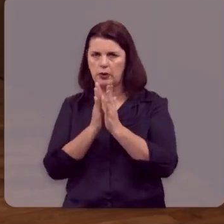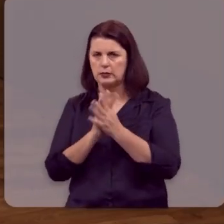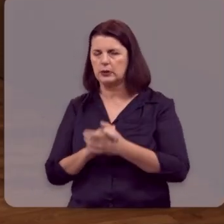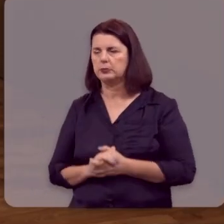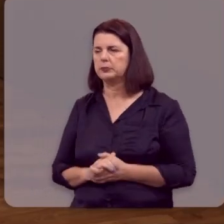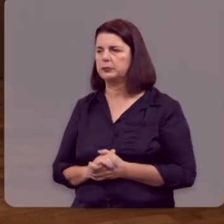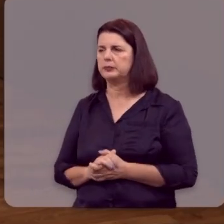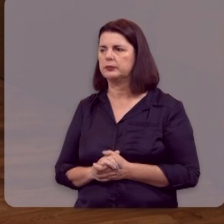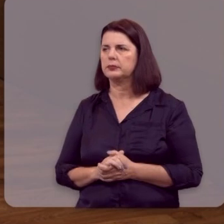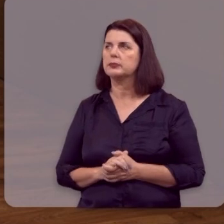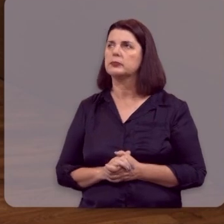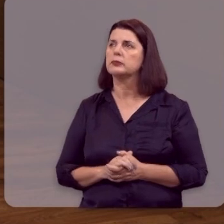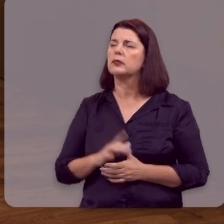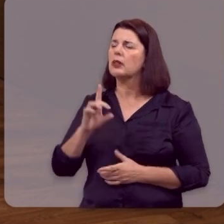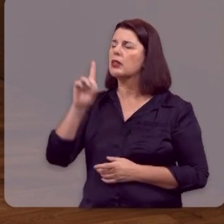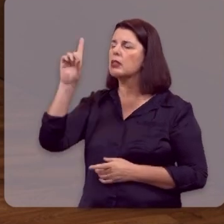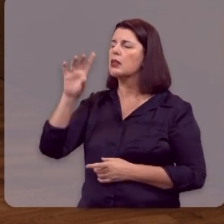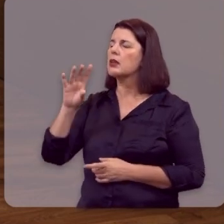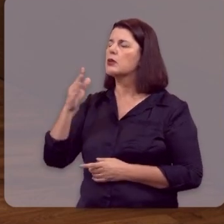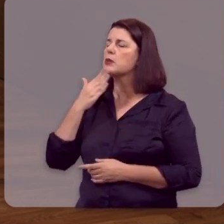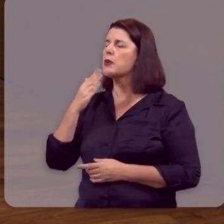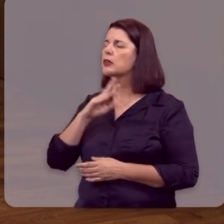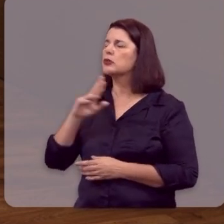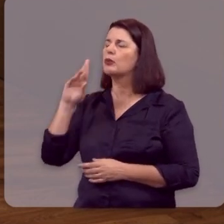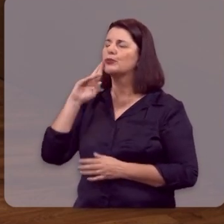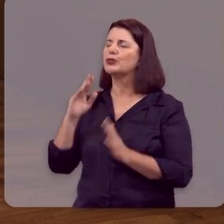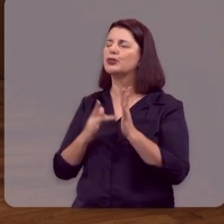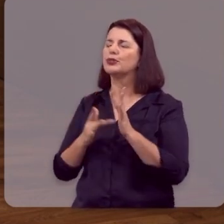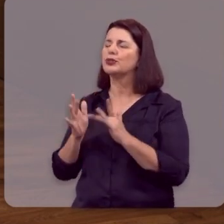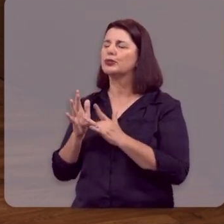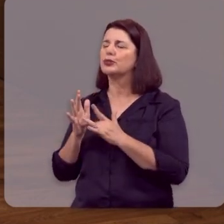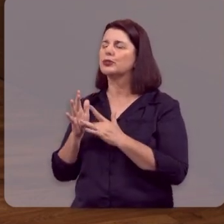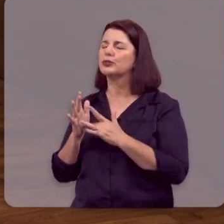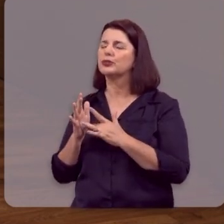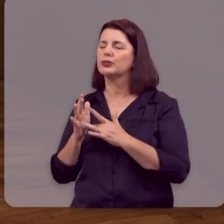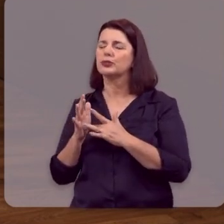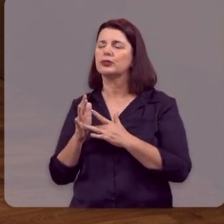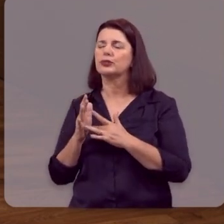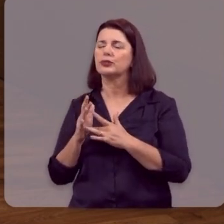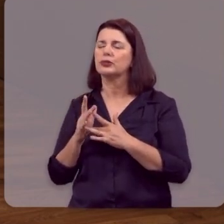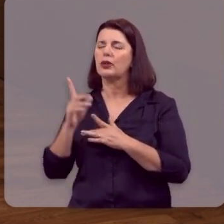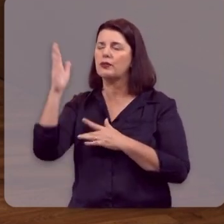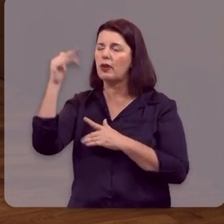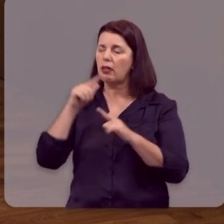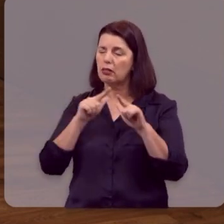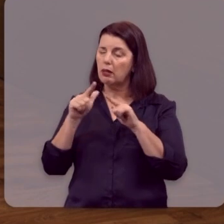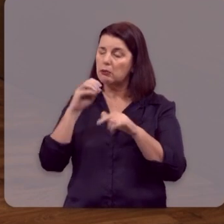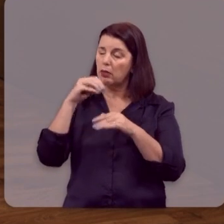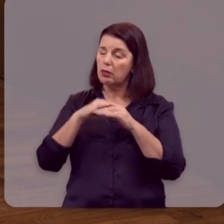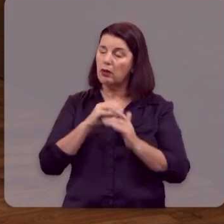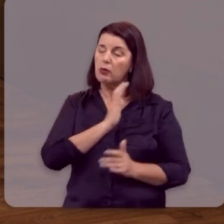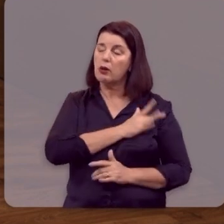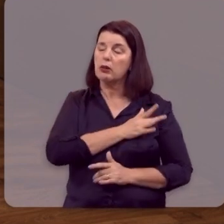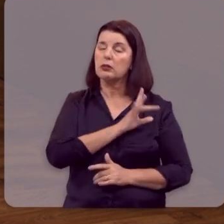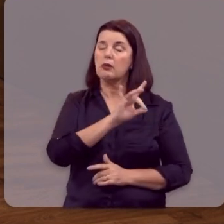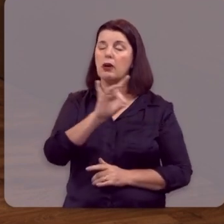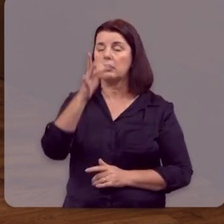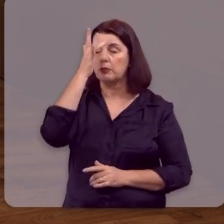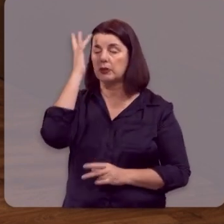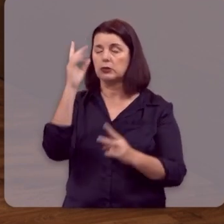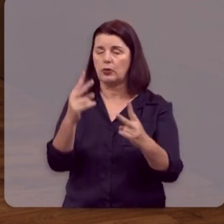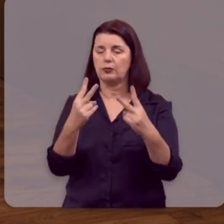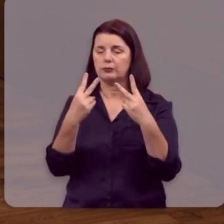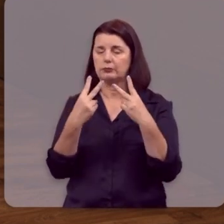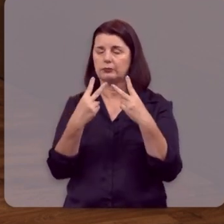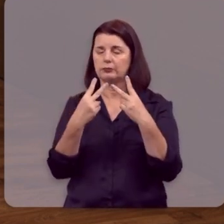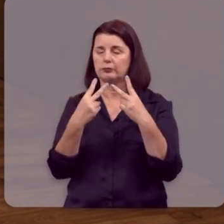você. Deus, eu te peço em nome de Jesus, que tu apliques esta palavra ao coração daqueles que agora